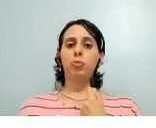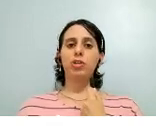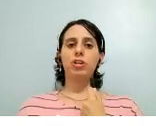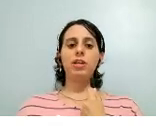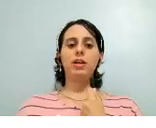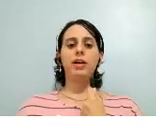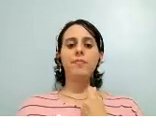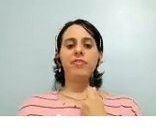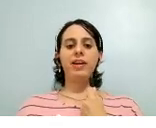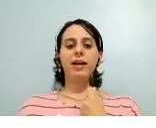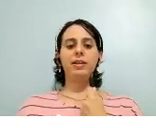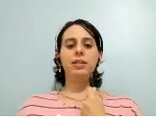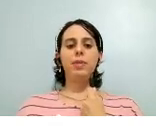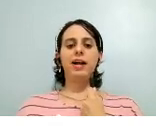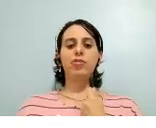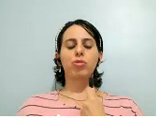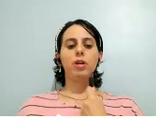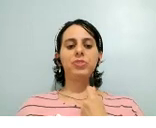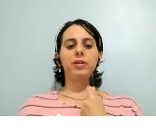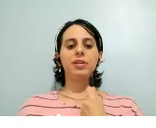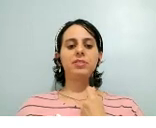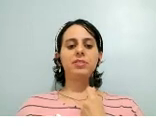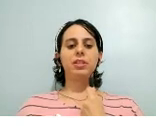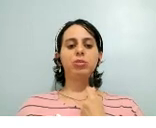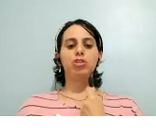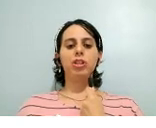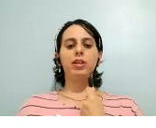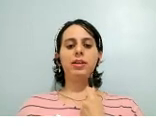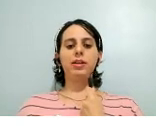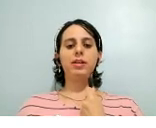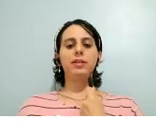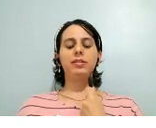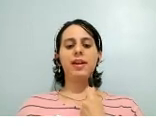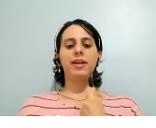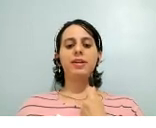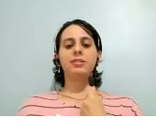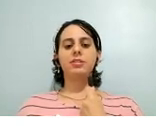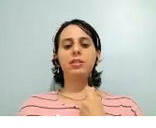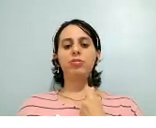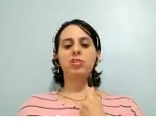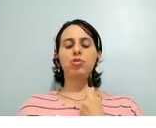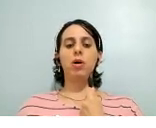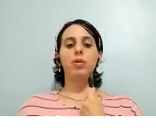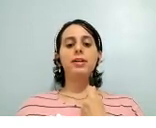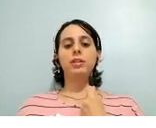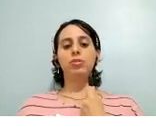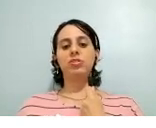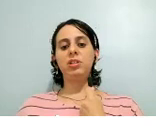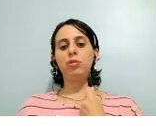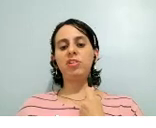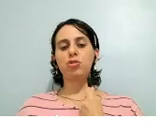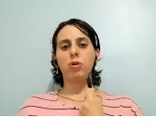e de uma tirinha vem aqui embaixo. Então, aqui está escrito tirinha de Silva João.